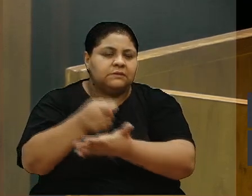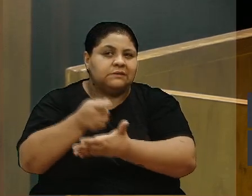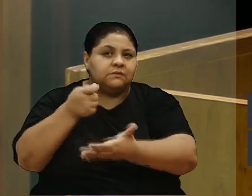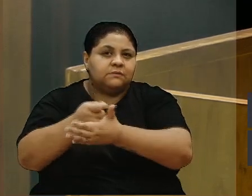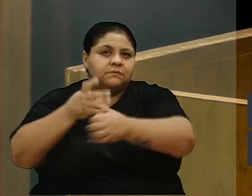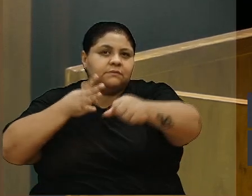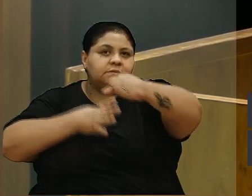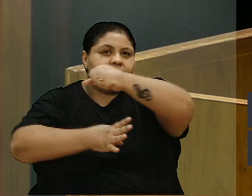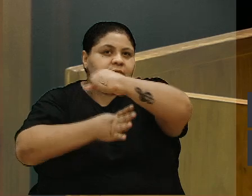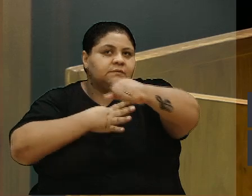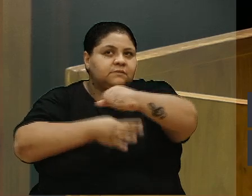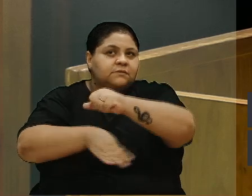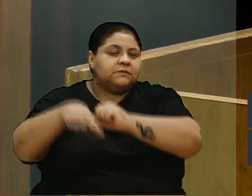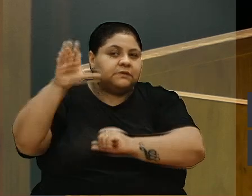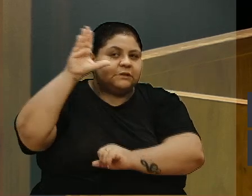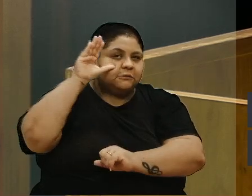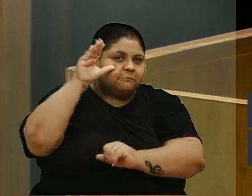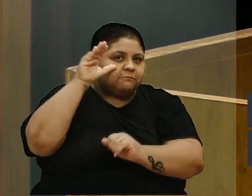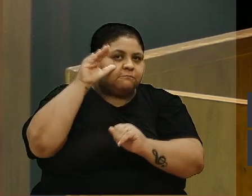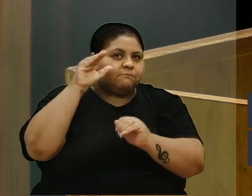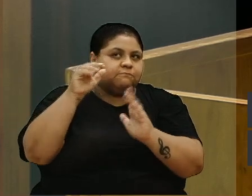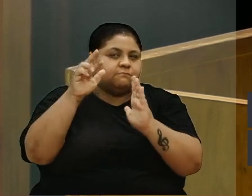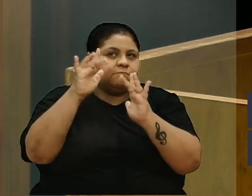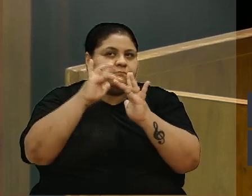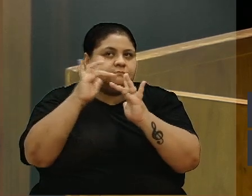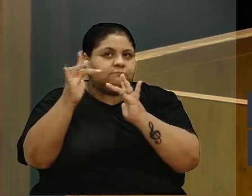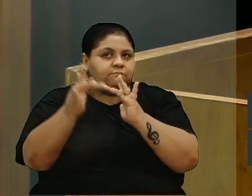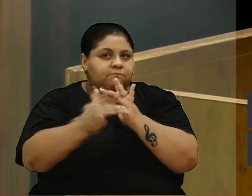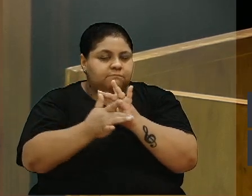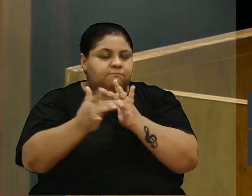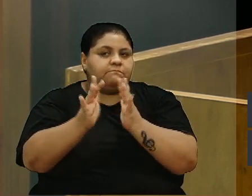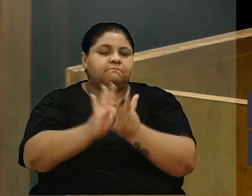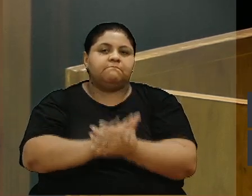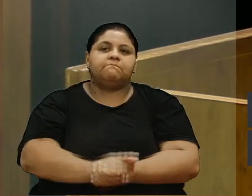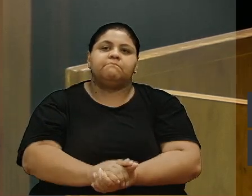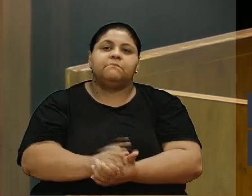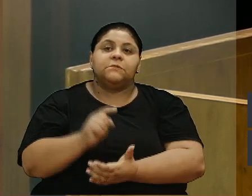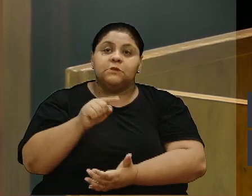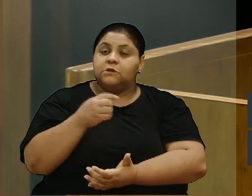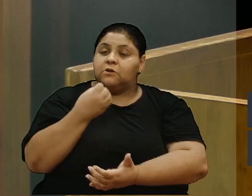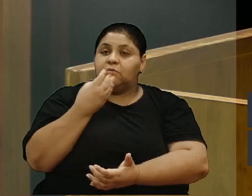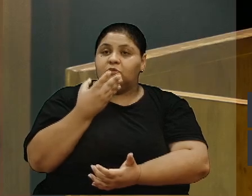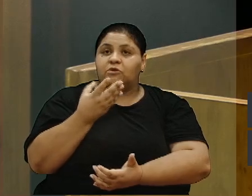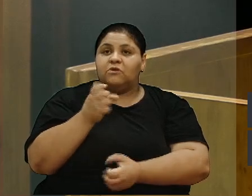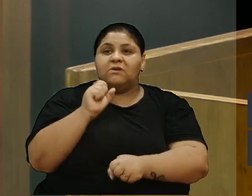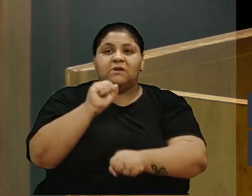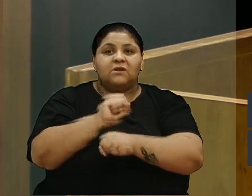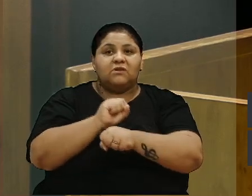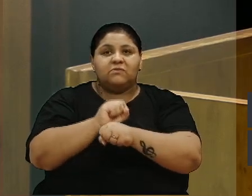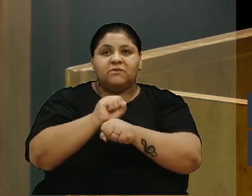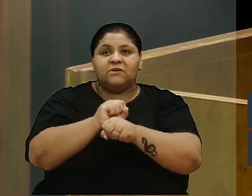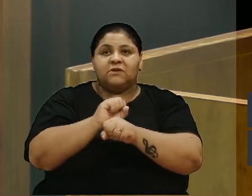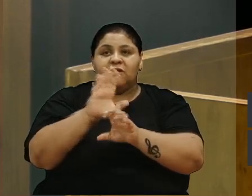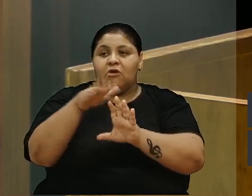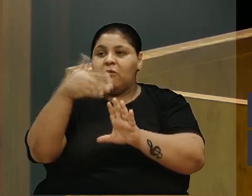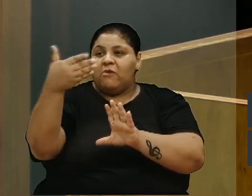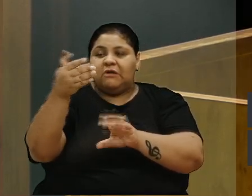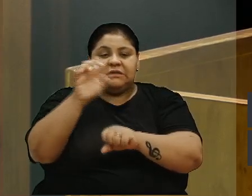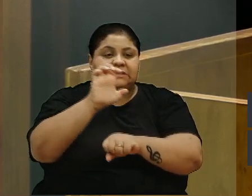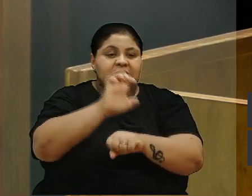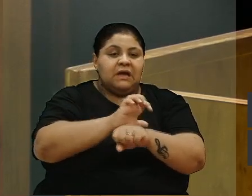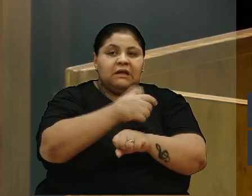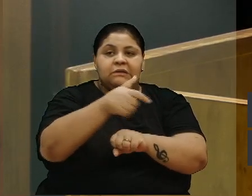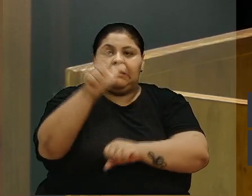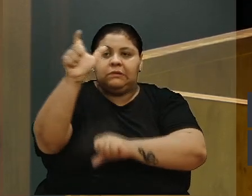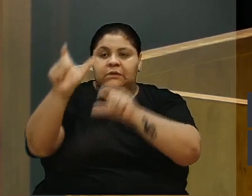Eu venho observando as redes sociais e vendo que vocês estão ativos. E isso é bom, né? Não esperar sempre pelo terceiro ou pelo Estado, mas